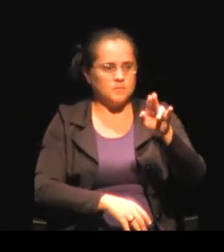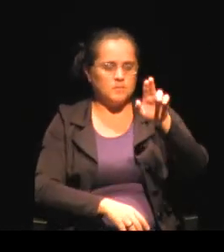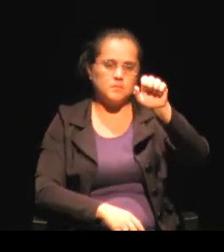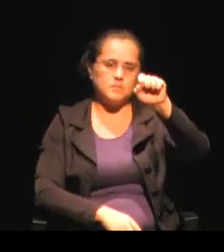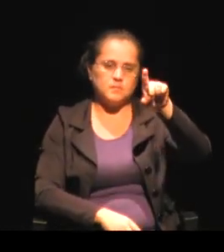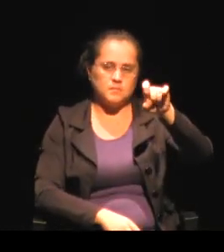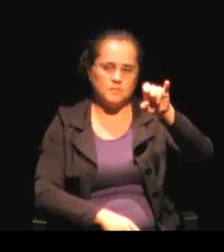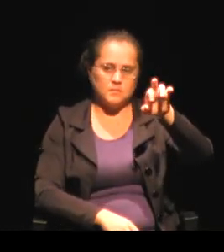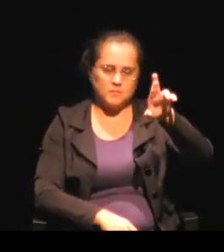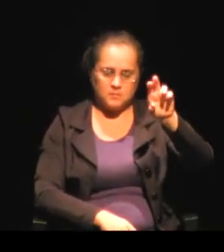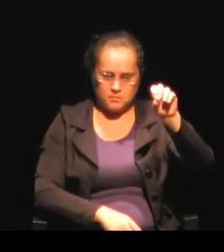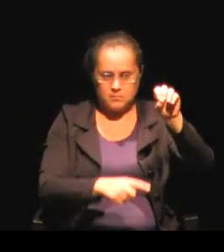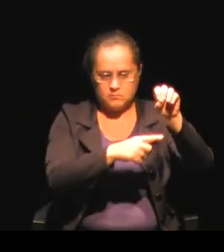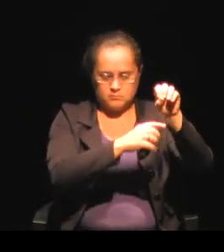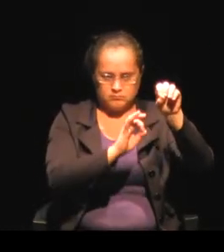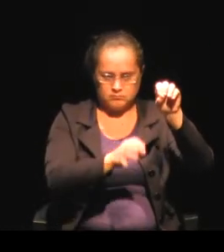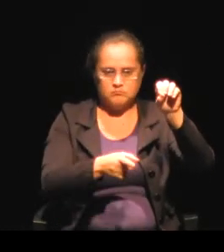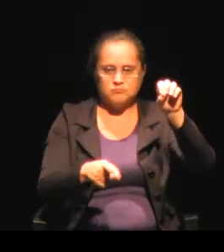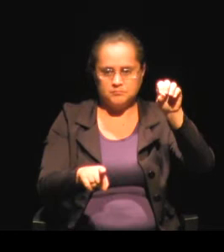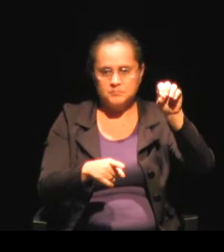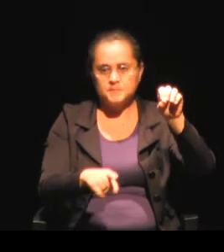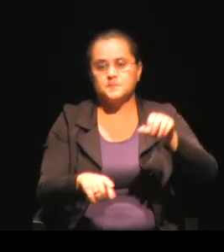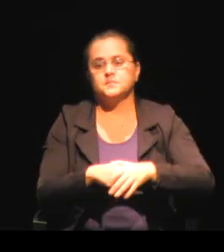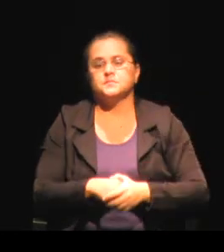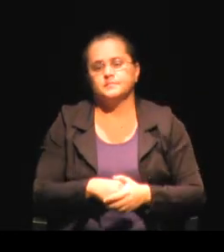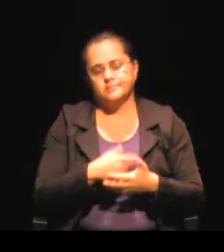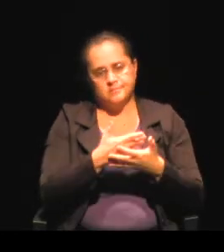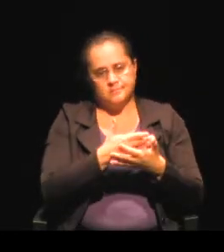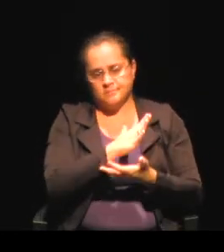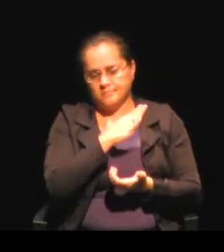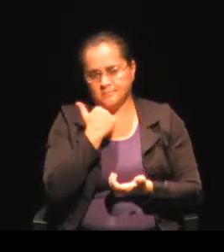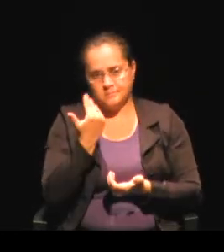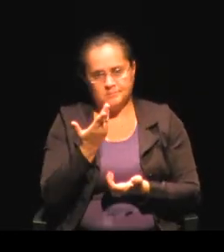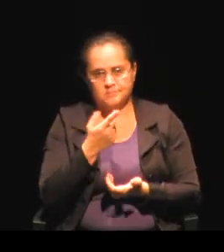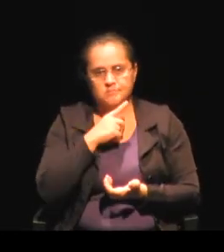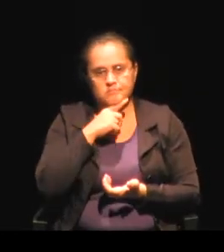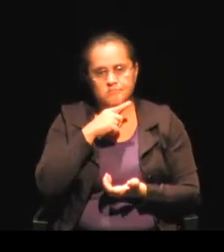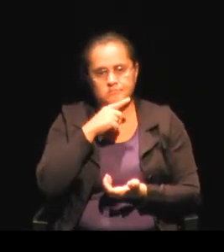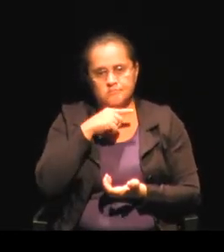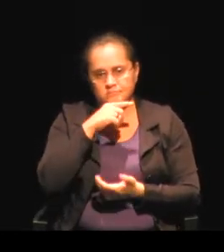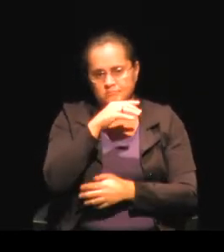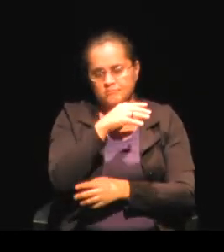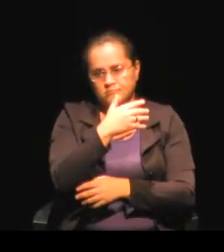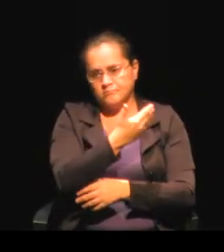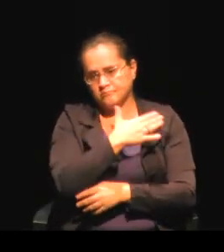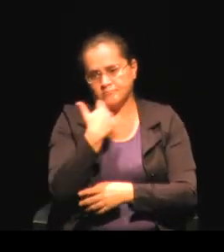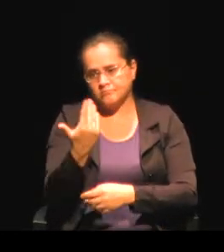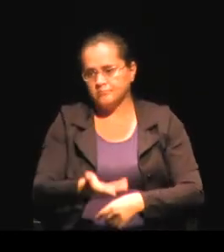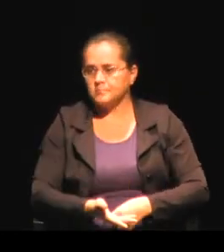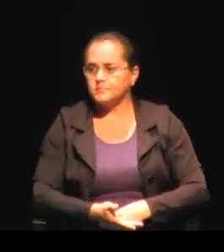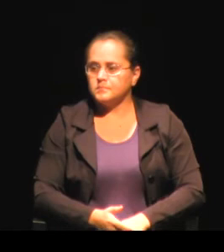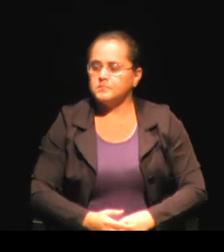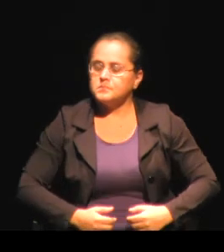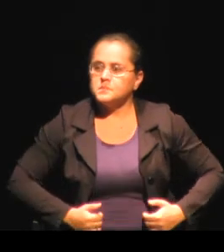do sertão para cá, e foi uma festa quando chegou esse juazeiro, e infelizmente ele morreu. Acho que ele não aguentou o impacto na